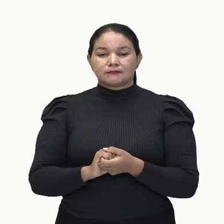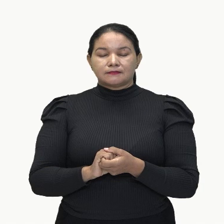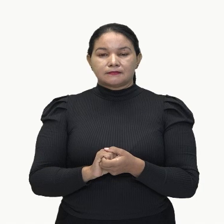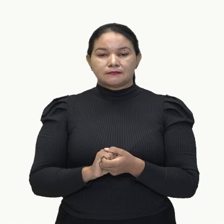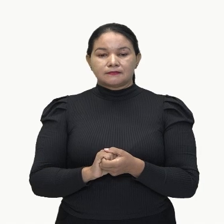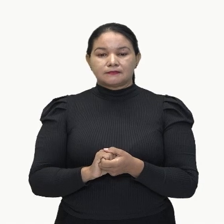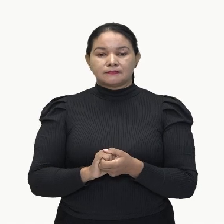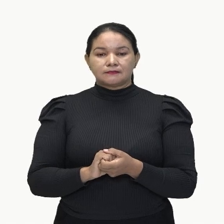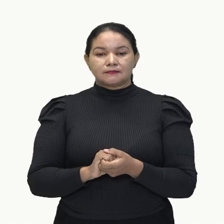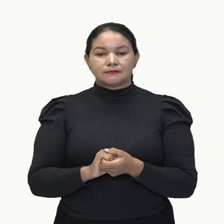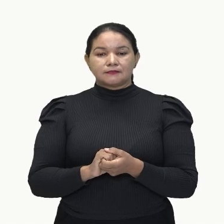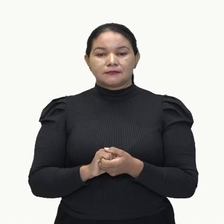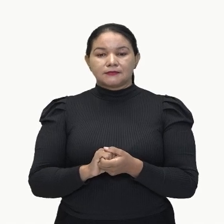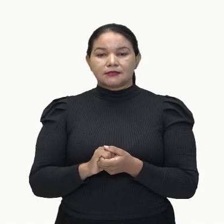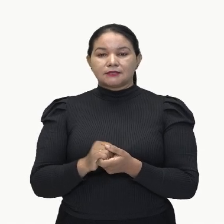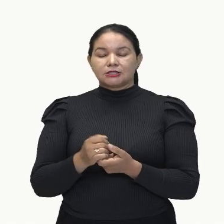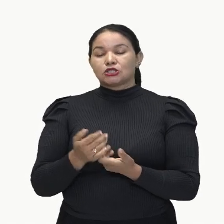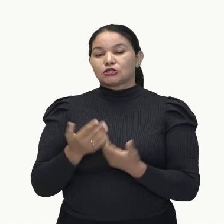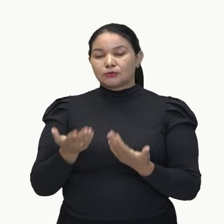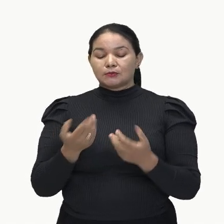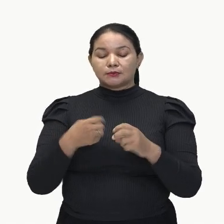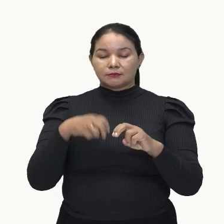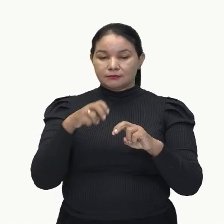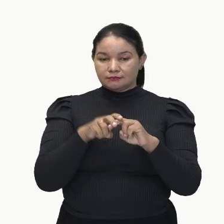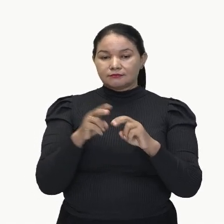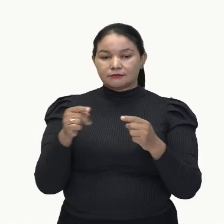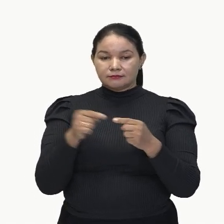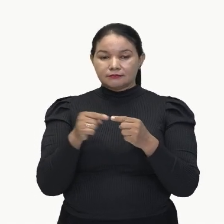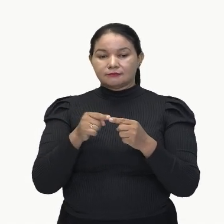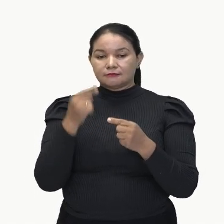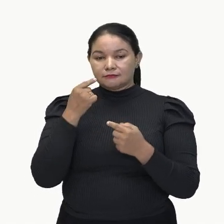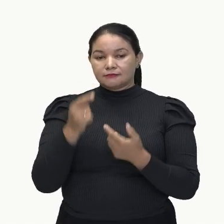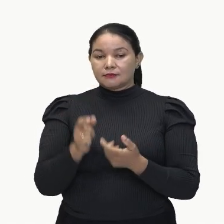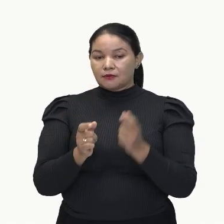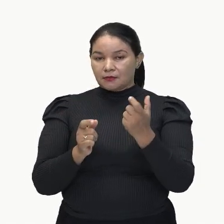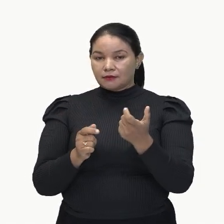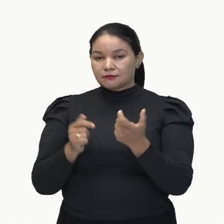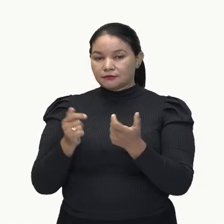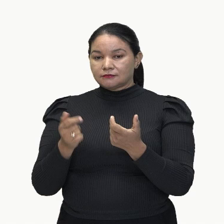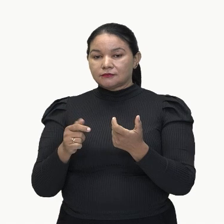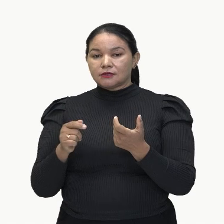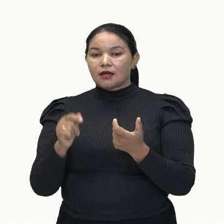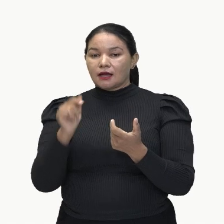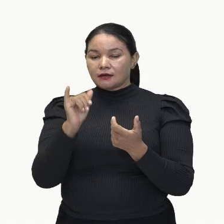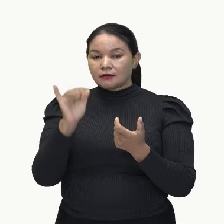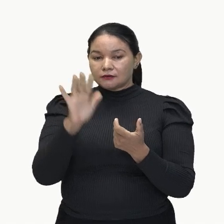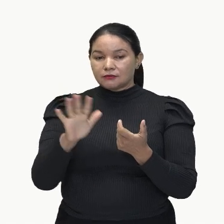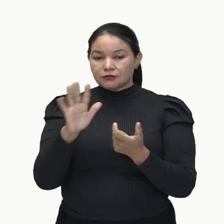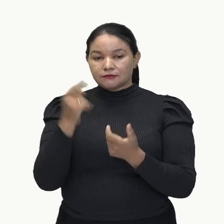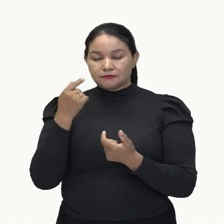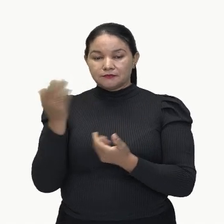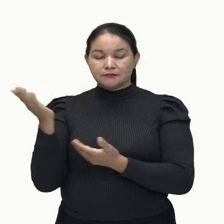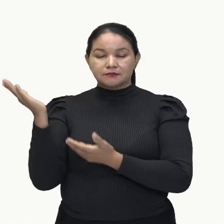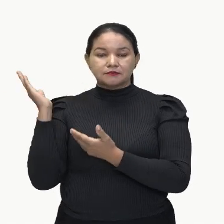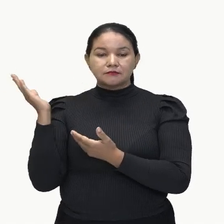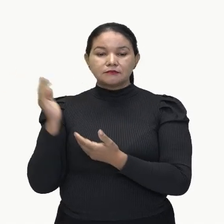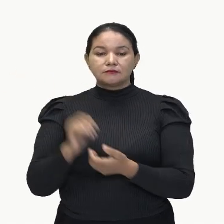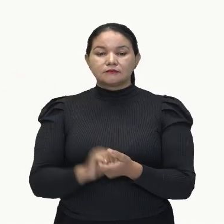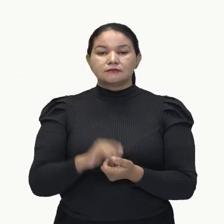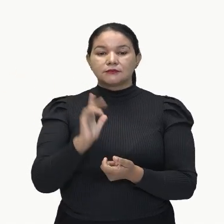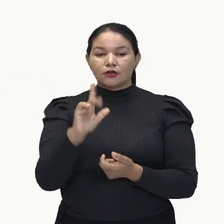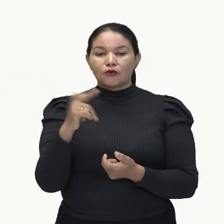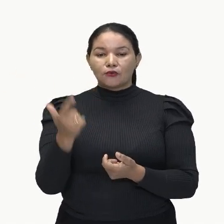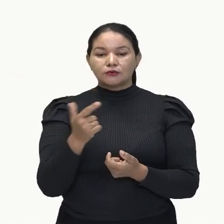profe uma cadeira é uma palavra o quê grave oana brújula é